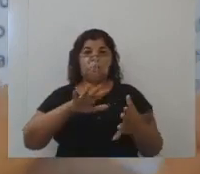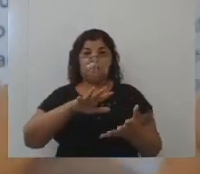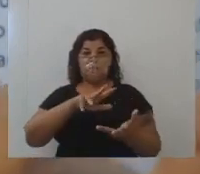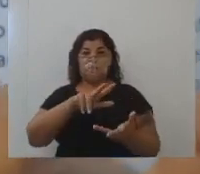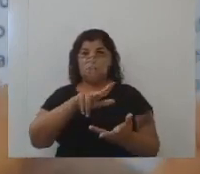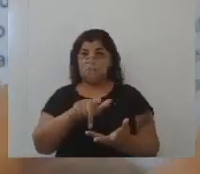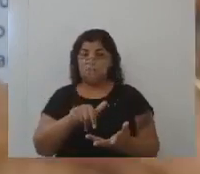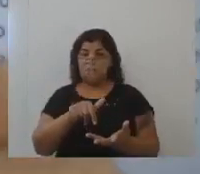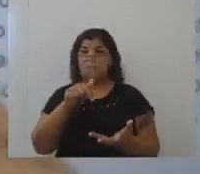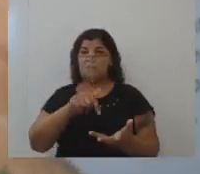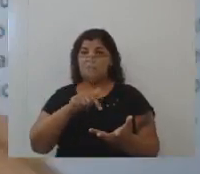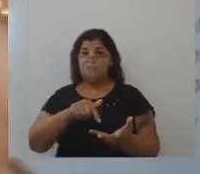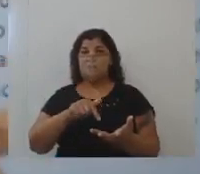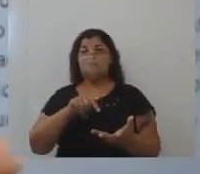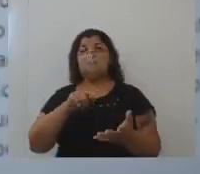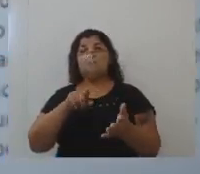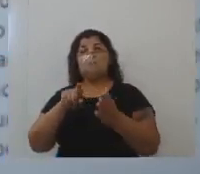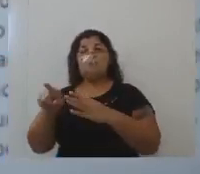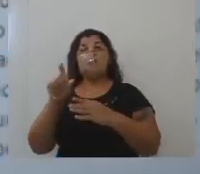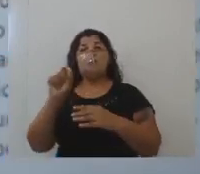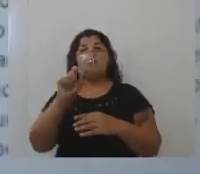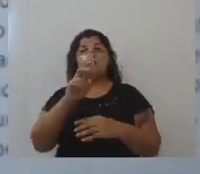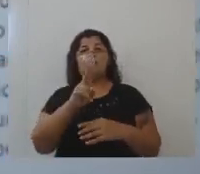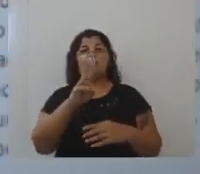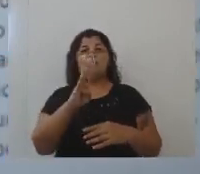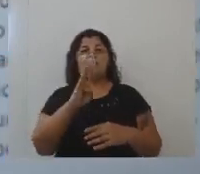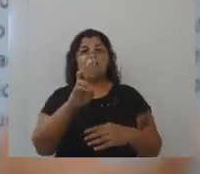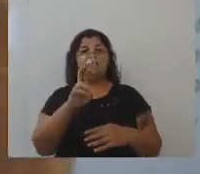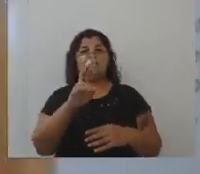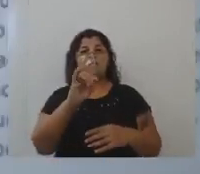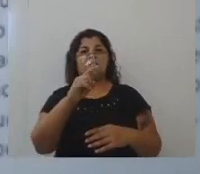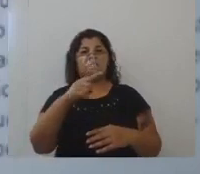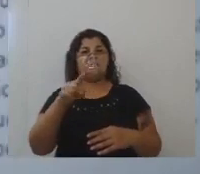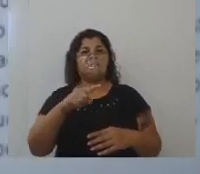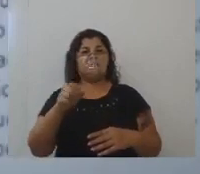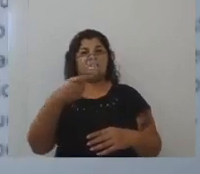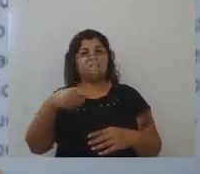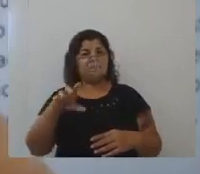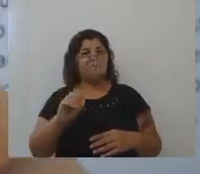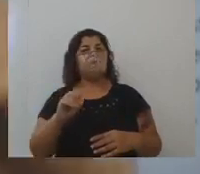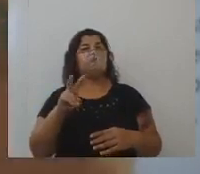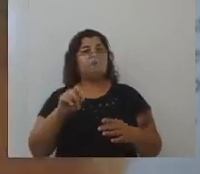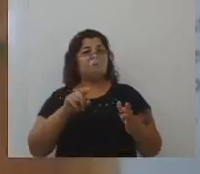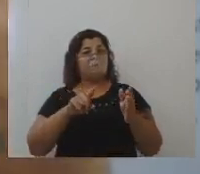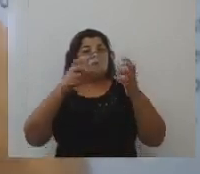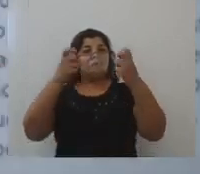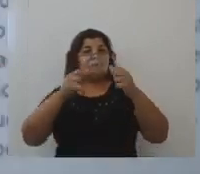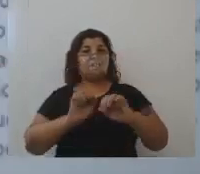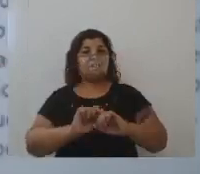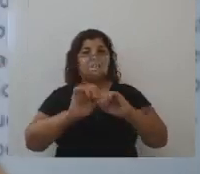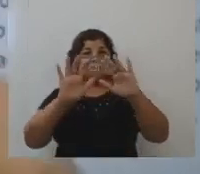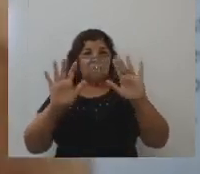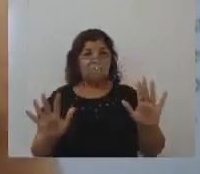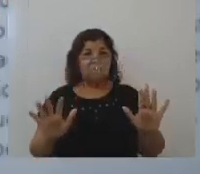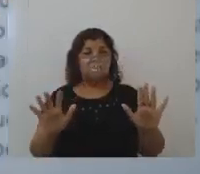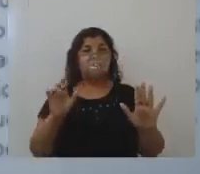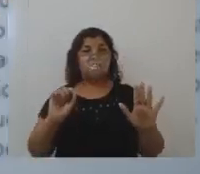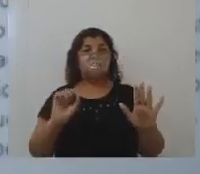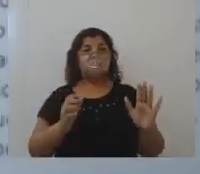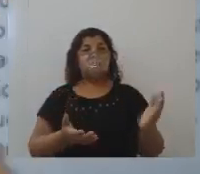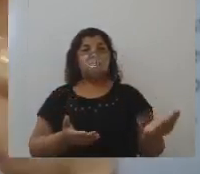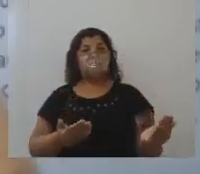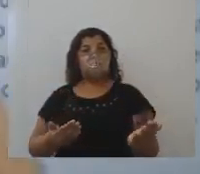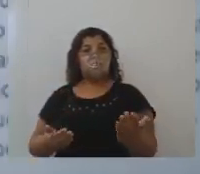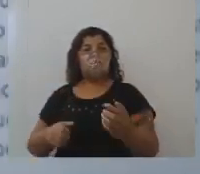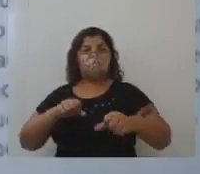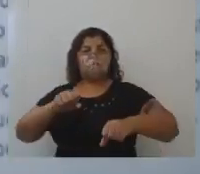essa pergunta lá no final, né, Hugo, o que a uberização do trabalho tem a ver com a pandemia? Estou antecipando essa pergunta. Quando você vê os jovens